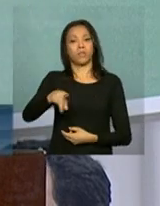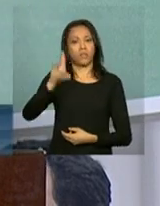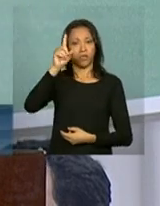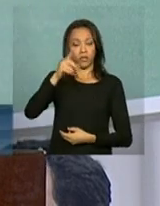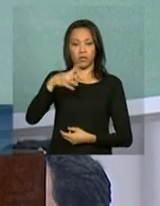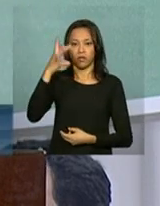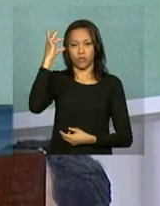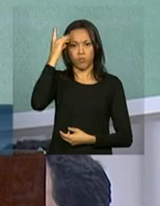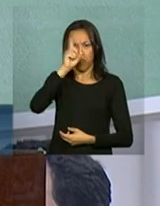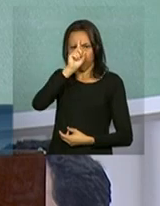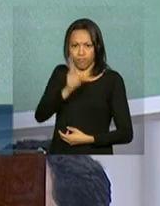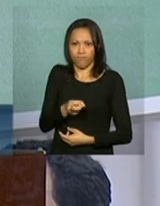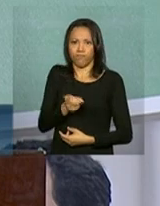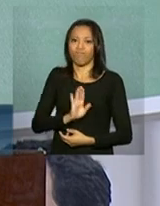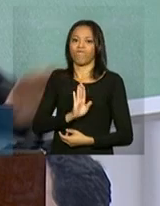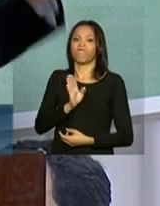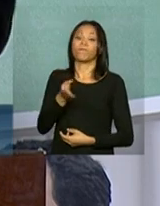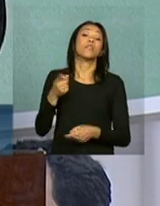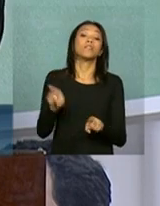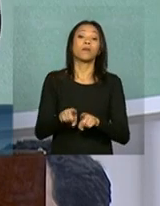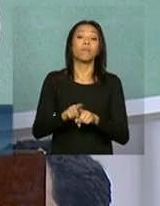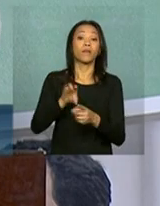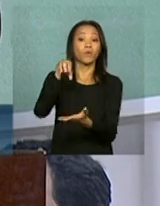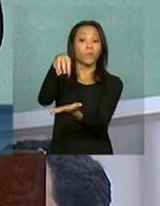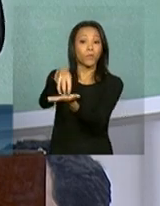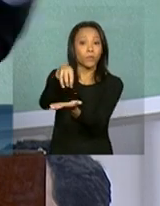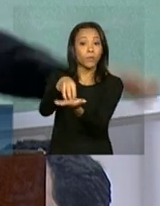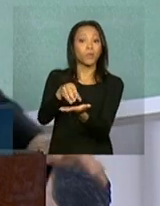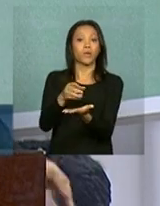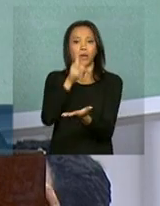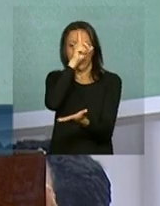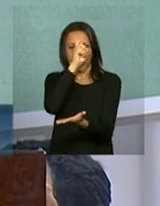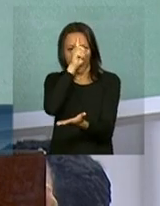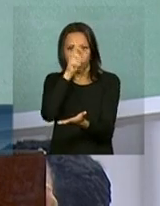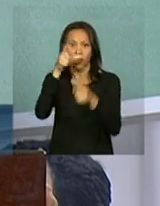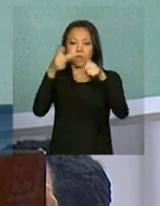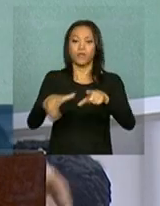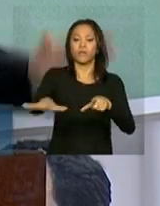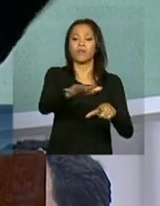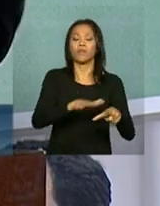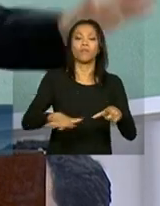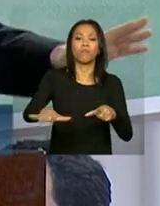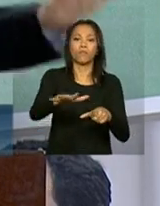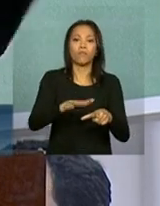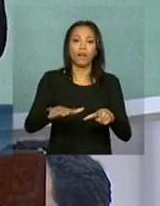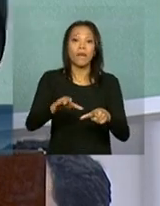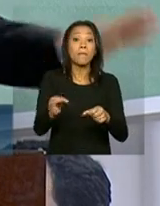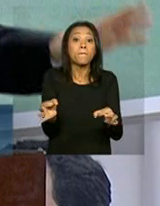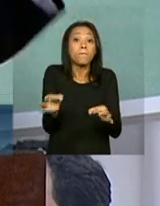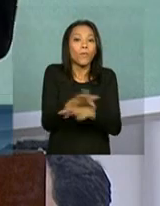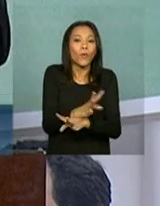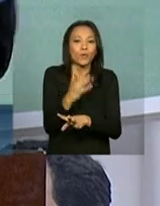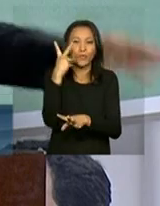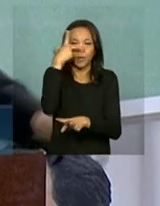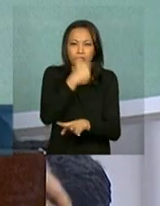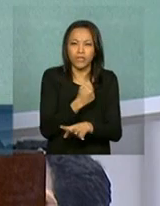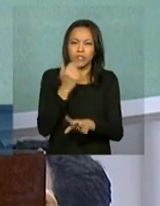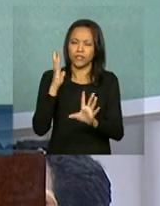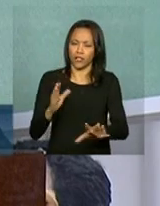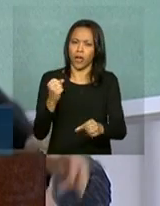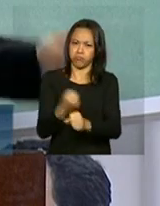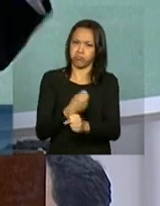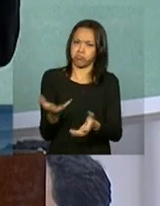programa de reforma e ampliação. A unidade básica no bairro da Nova Constituinte. Pronta, bonita,